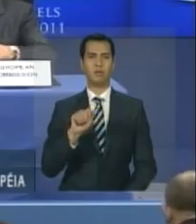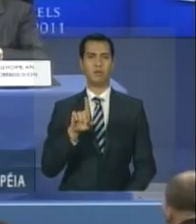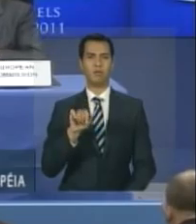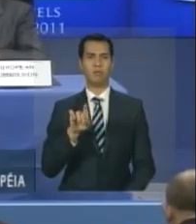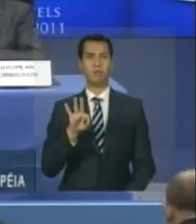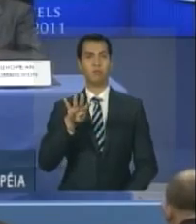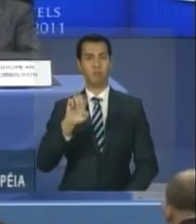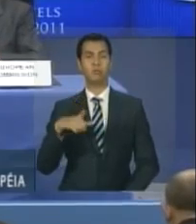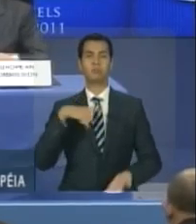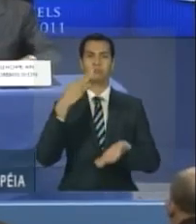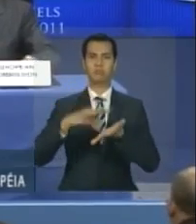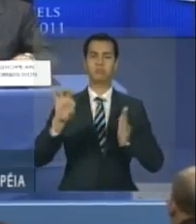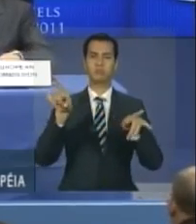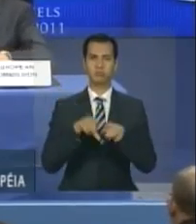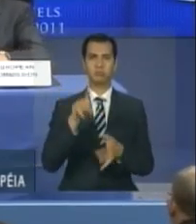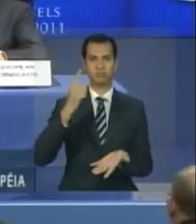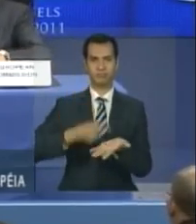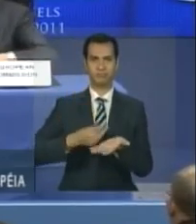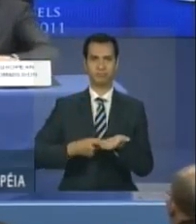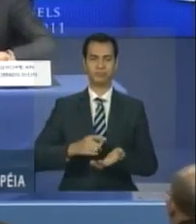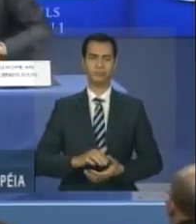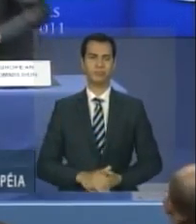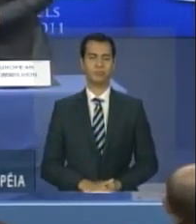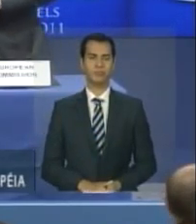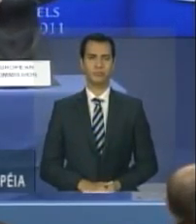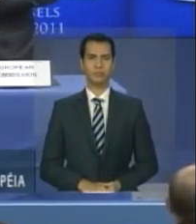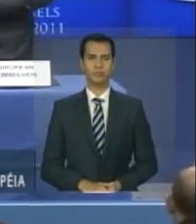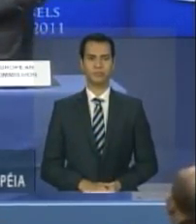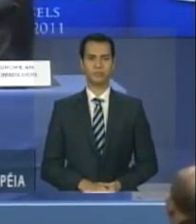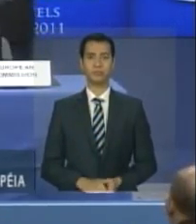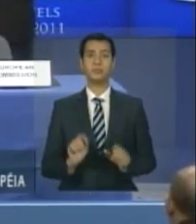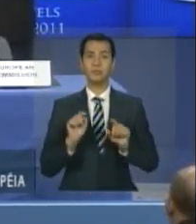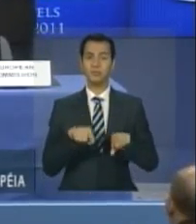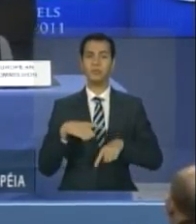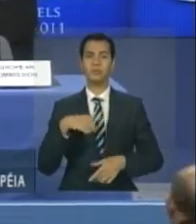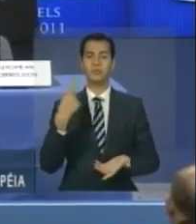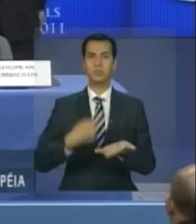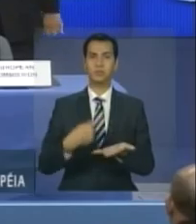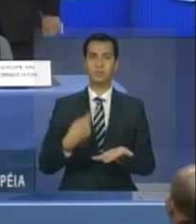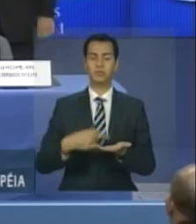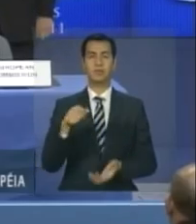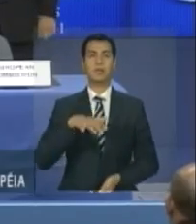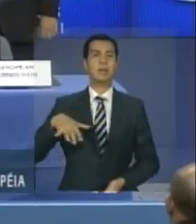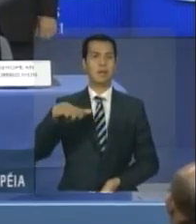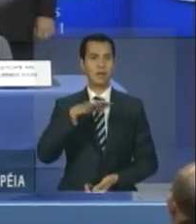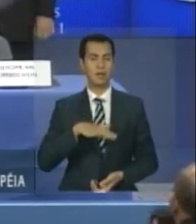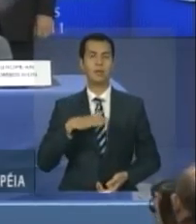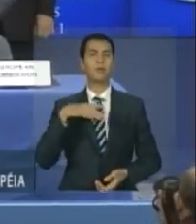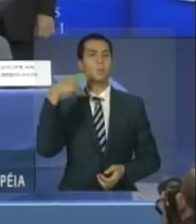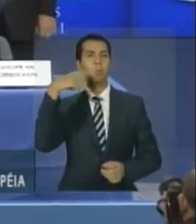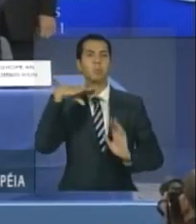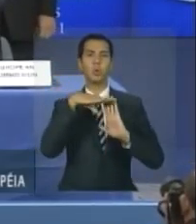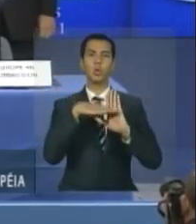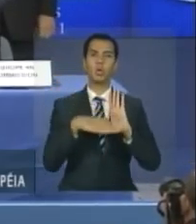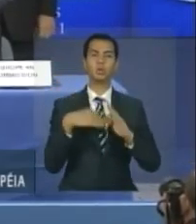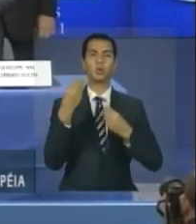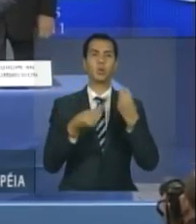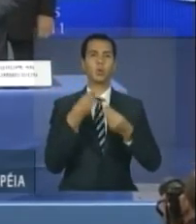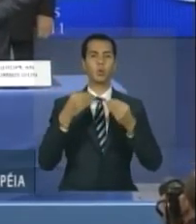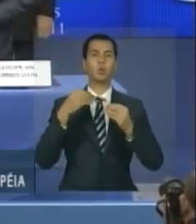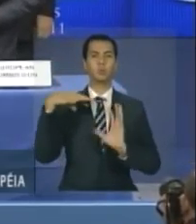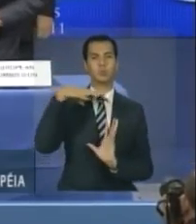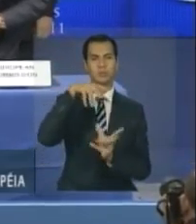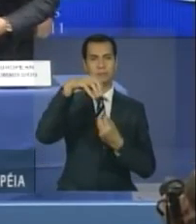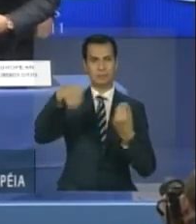já têm acordos bilaterais firmados há vários anos e, neste momento, o ministro Luiz Mercadante, do Ministério de Ciência e